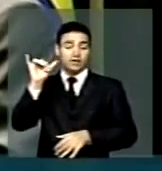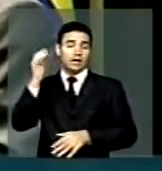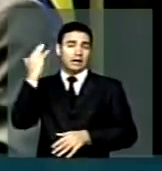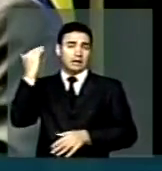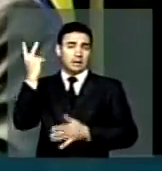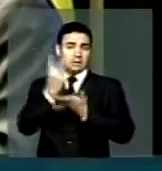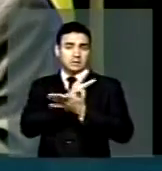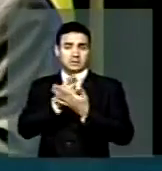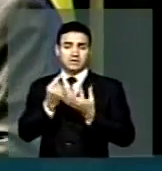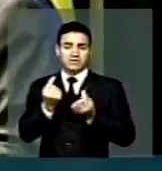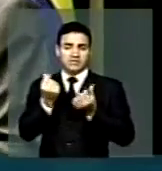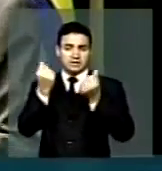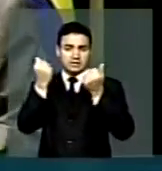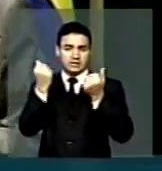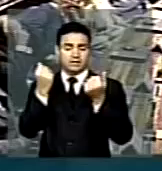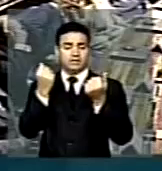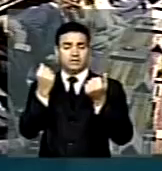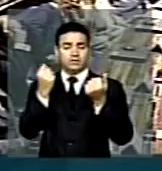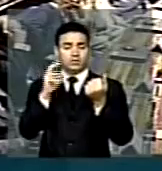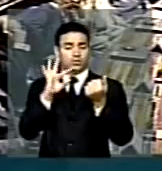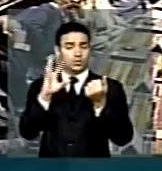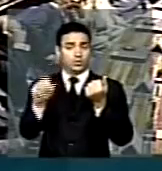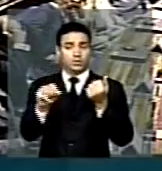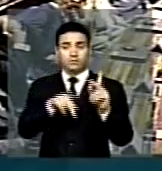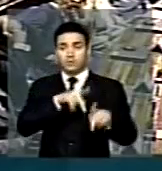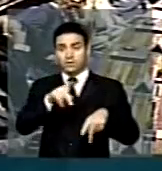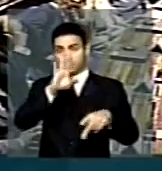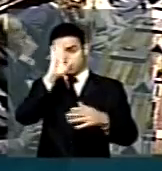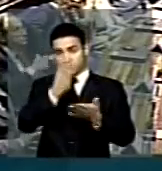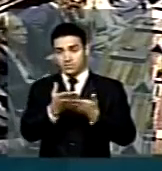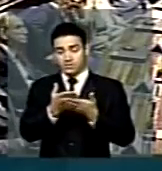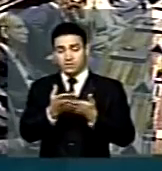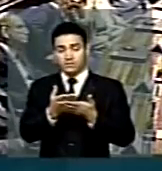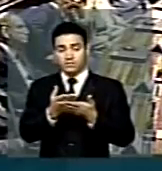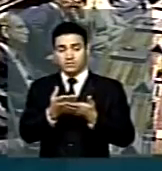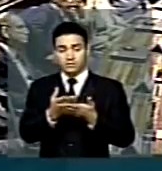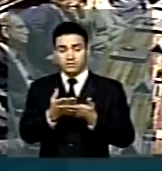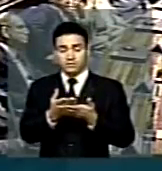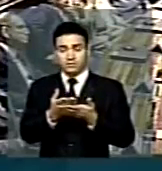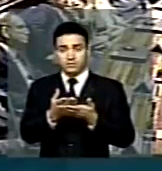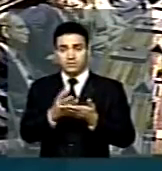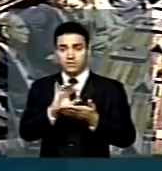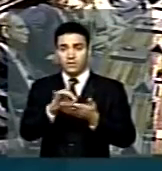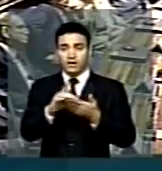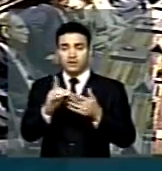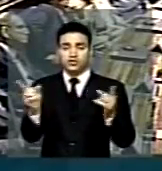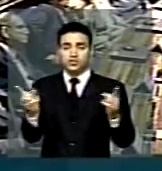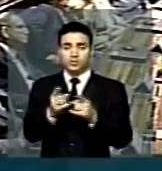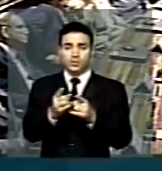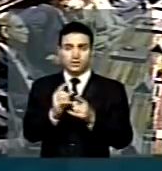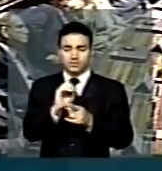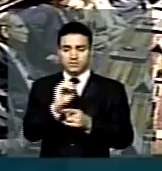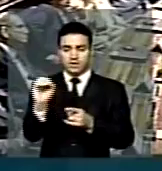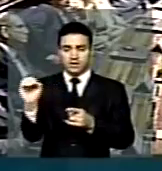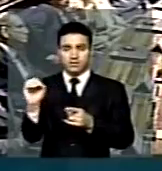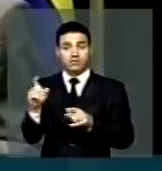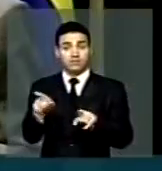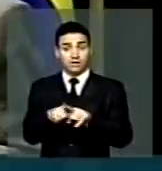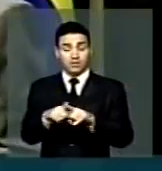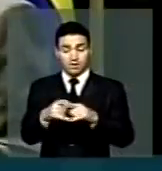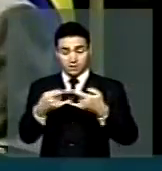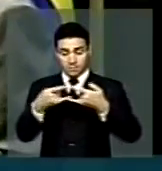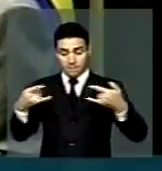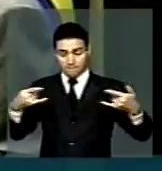inflacionária e para despertar a crença da população, não custou simplesmente cortar zeros. Nós mudamos